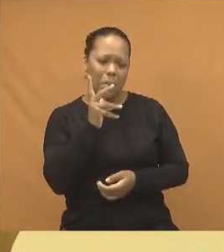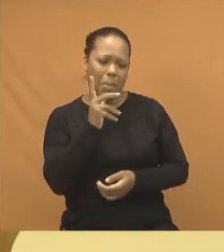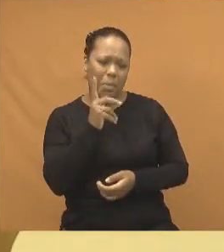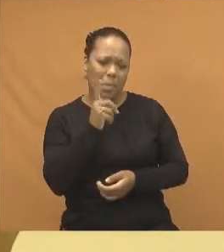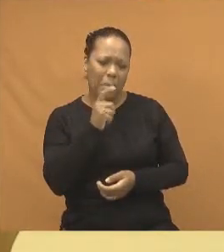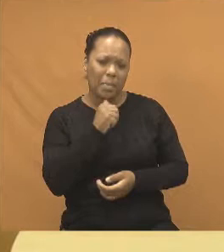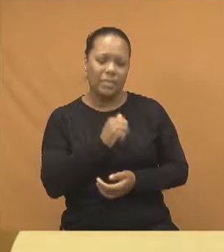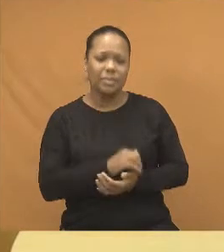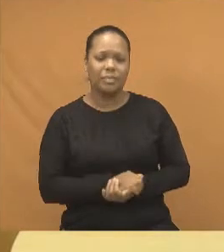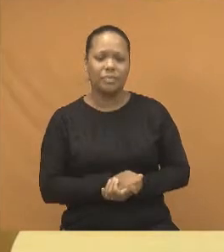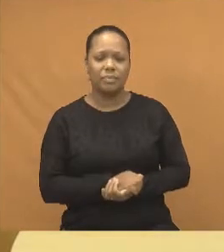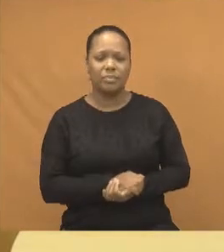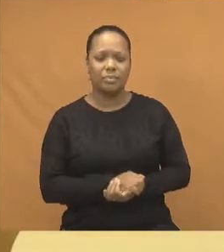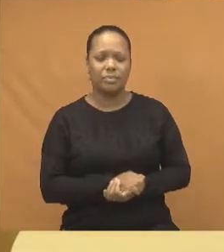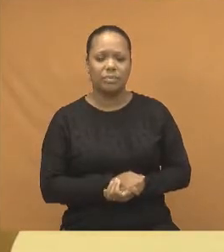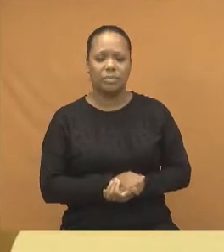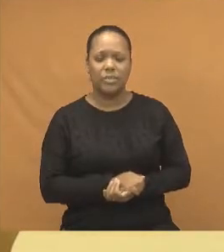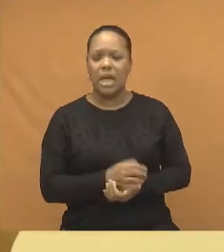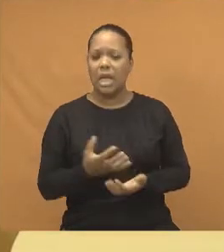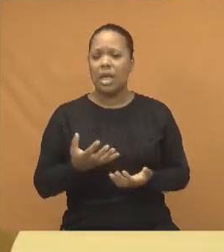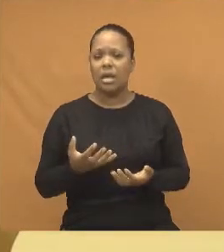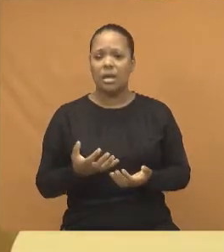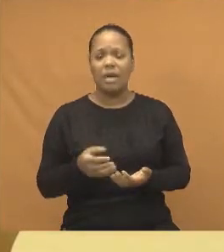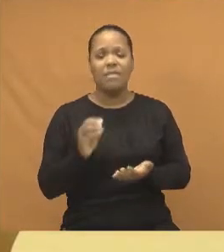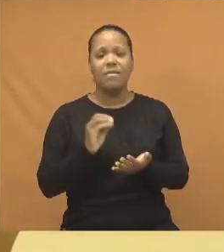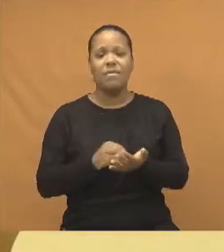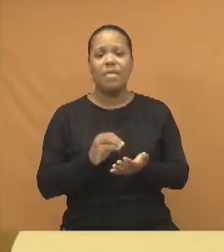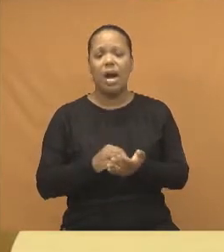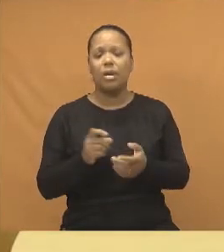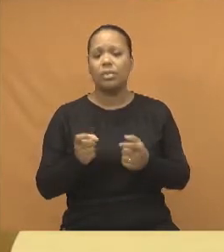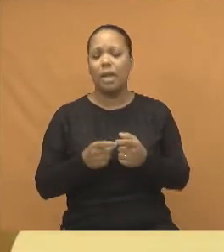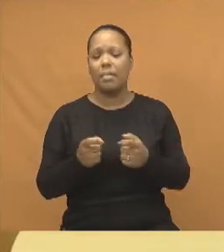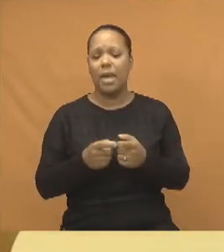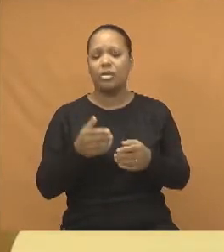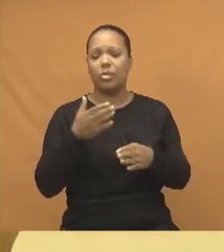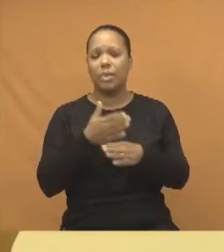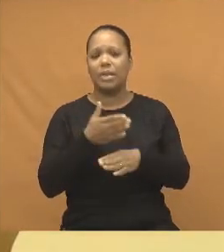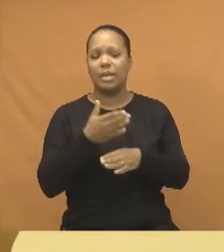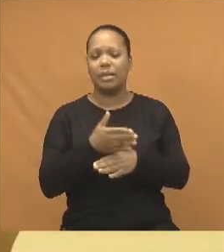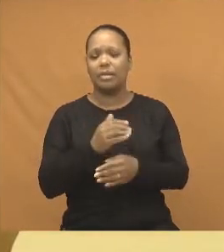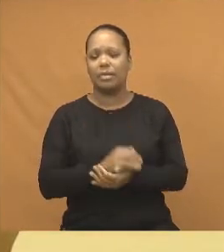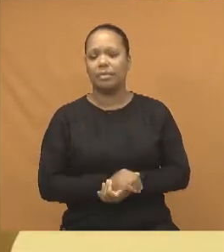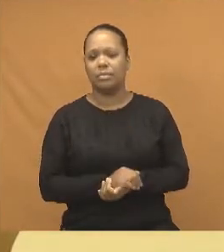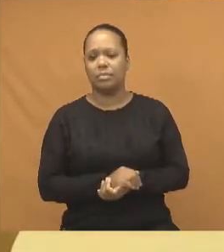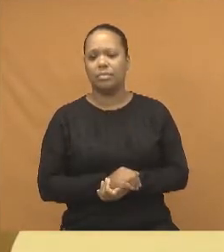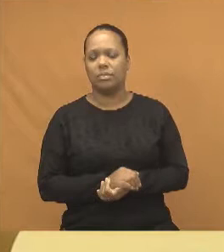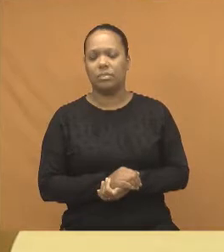por quê? Não é porque eles querem demorar, é falta médico para atender.